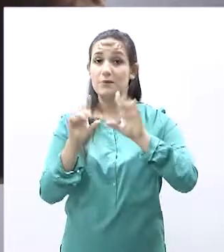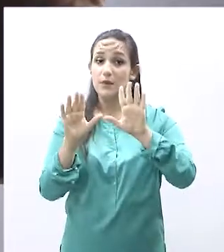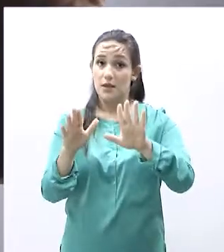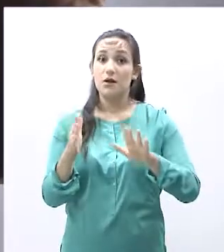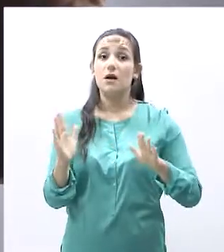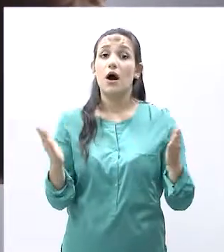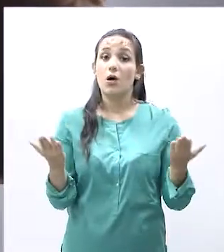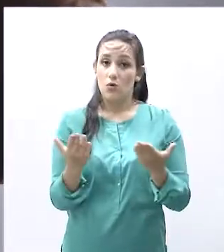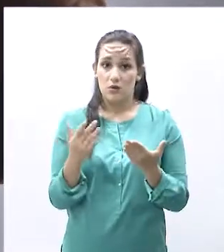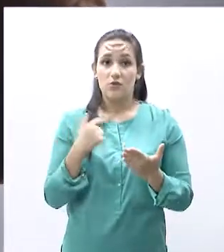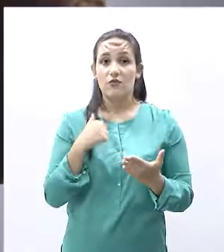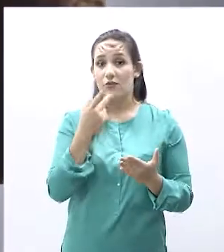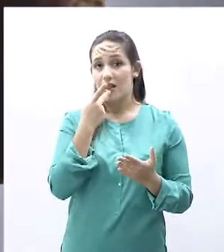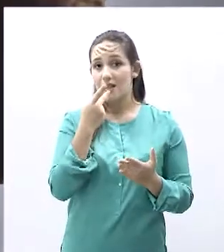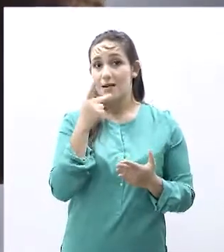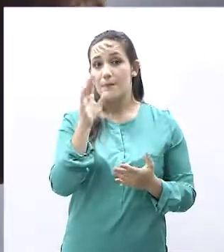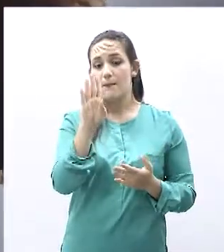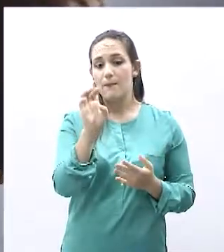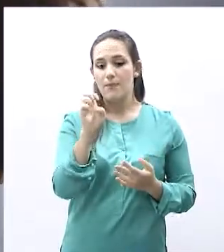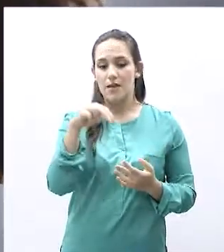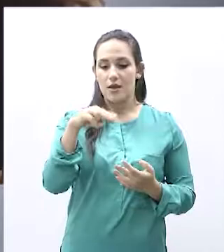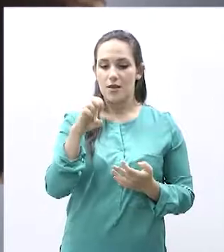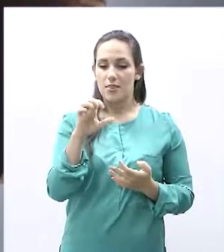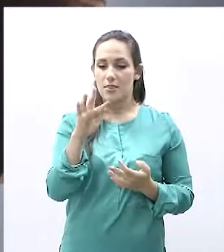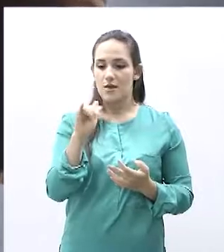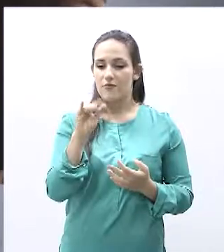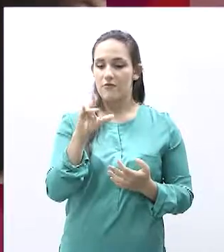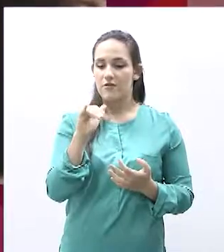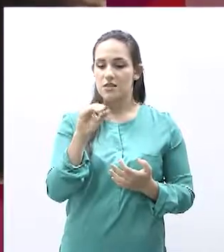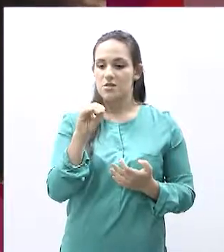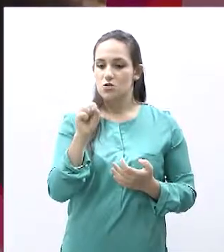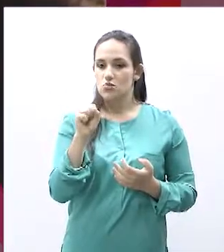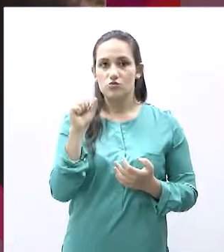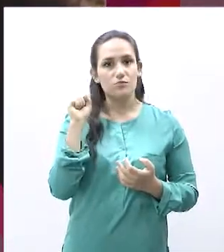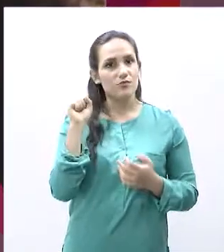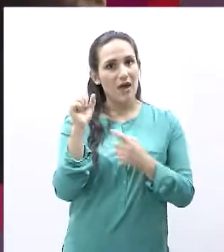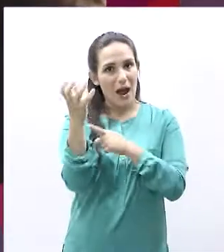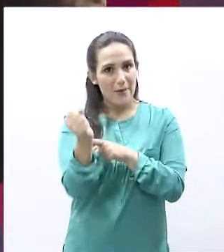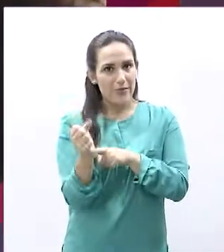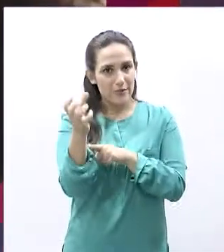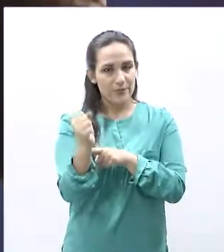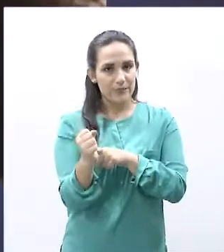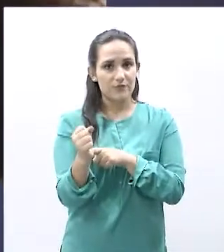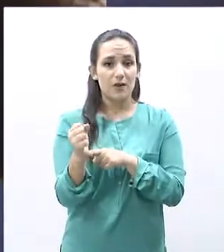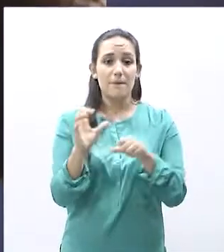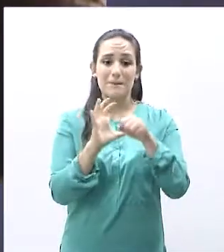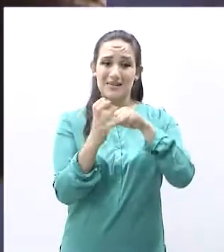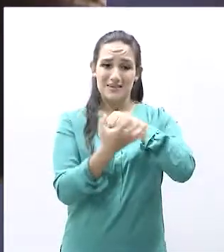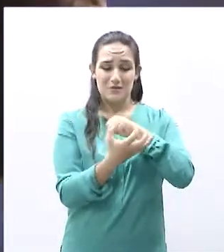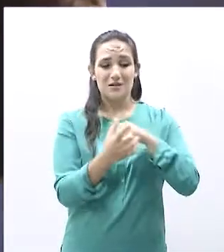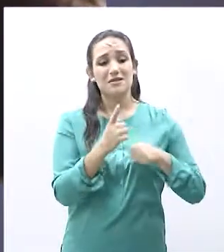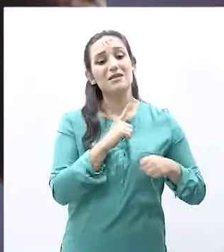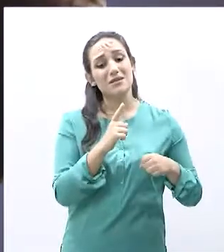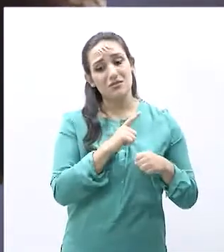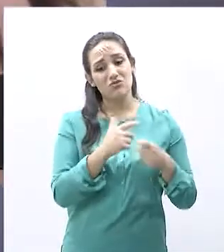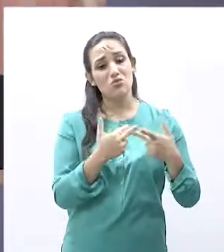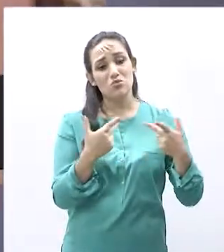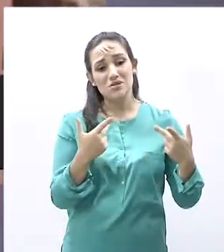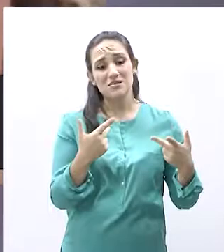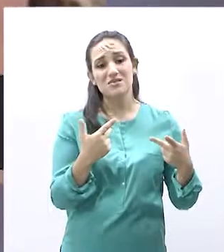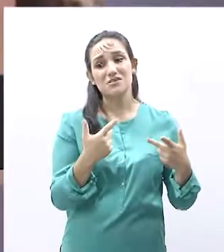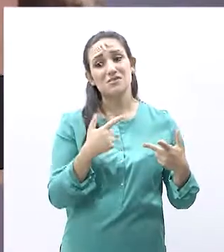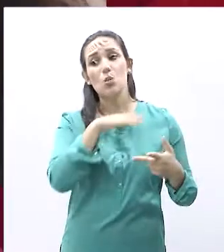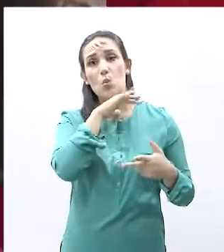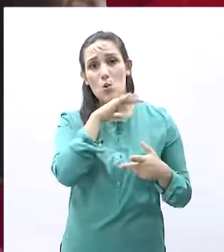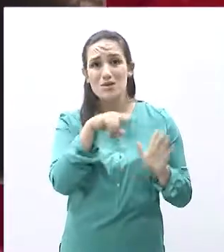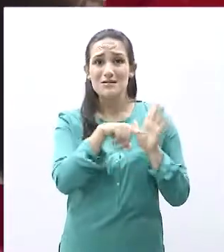já que a gente está falando dos benefícios, a pandemia não trouxe só o lado negativo, né, dessa prestação